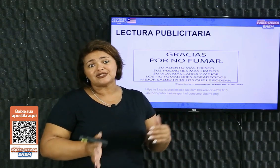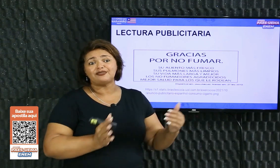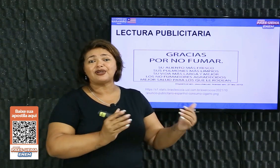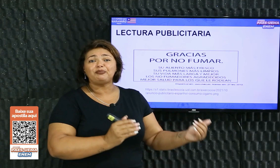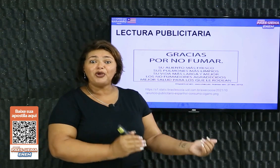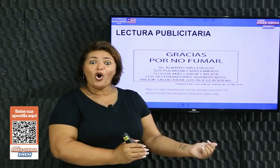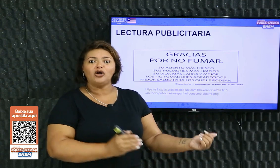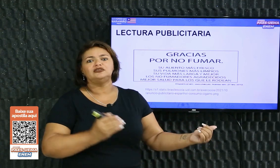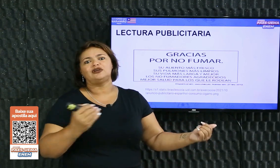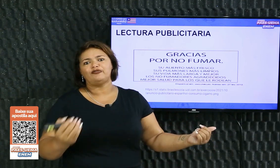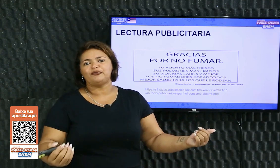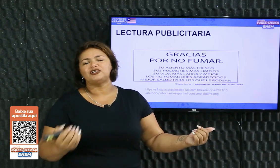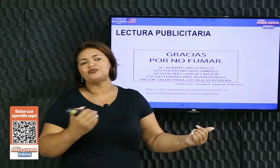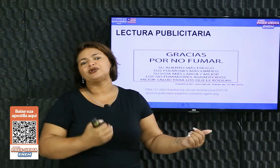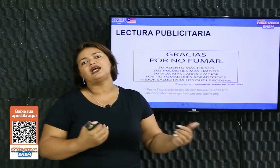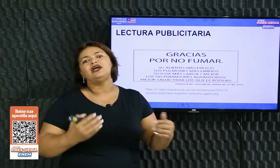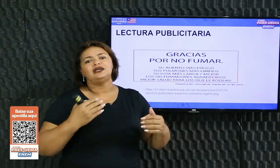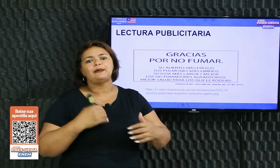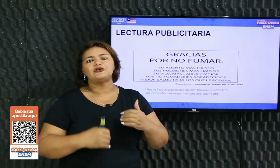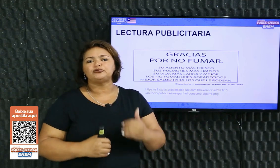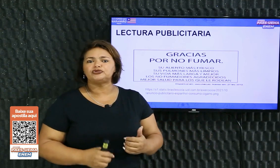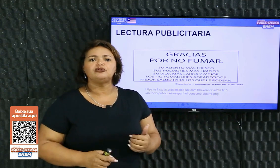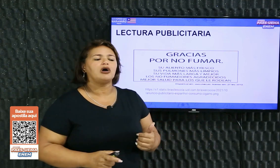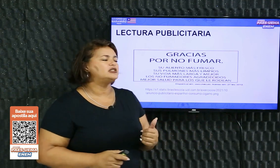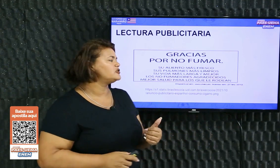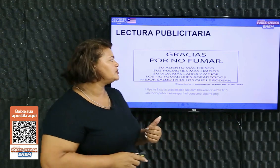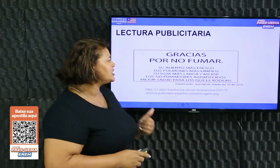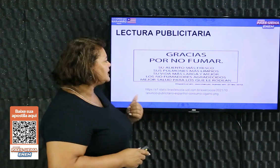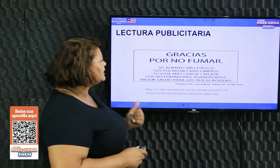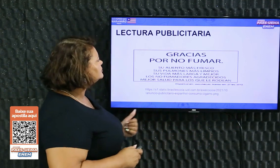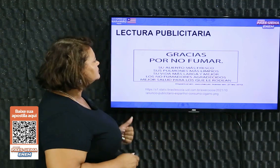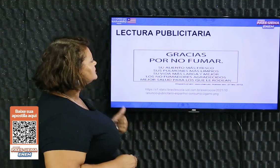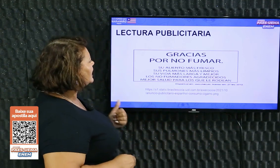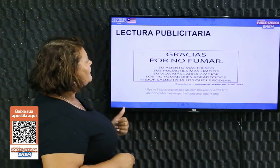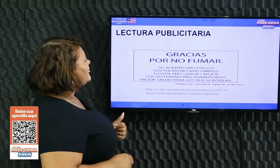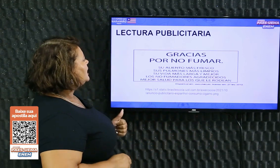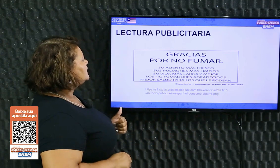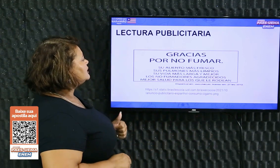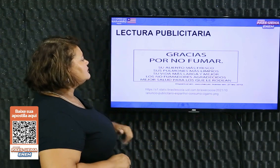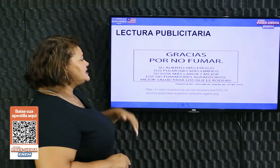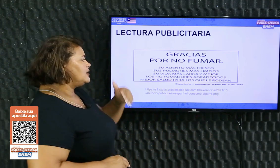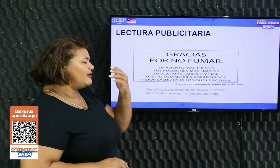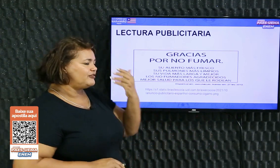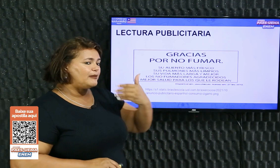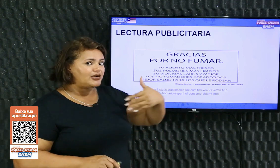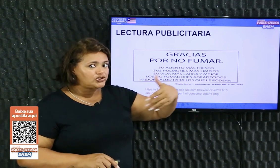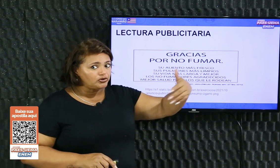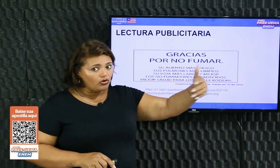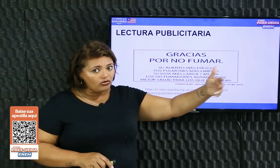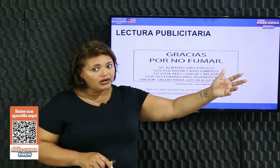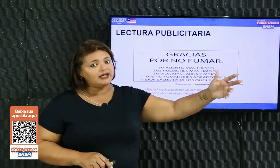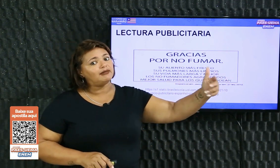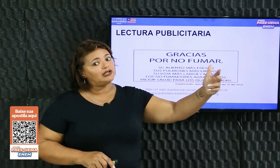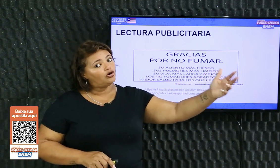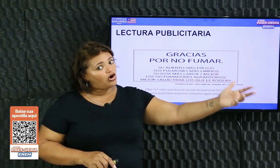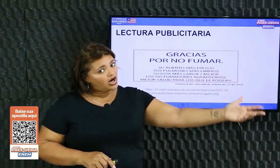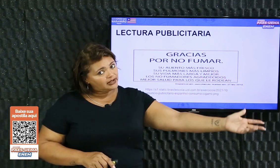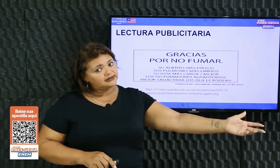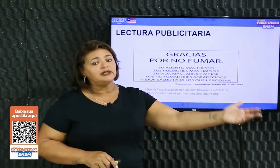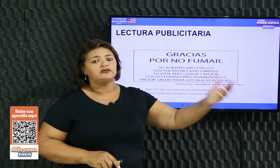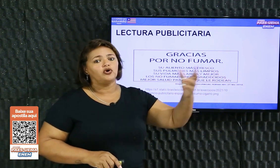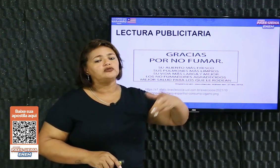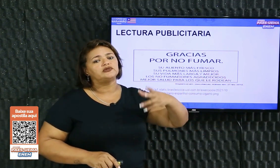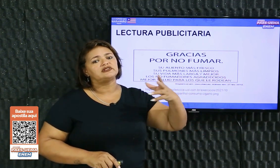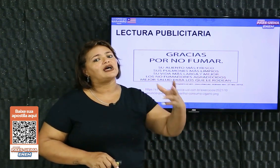vezes você fica pior do que o fumante, porque depende muito do organismo de cada um, tá? então você tem uma vida mais longa e